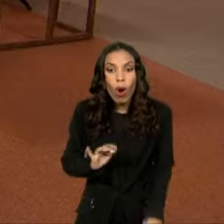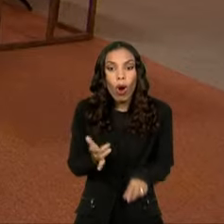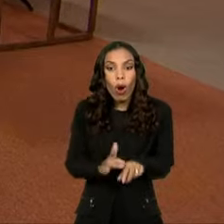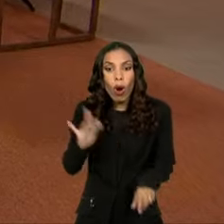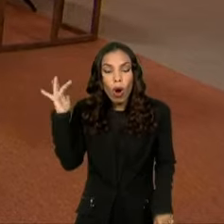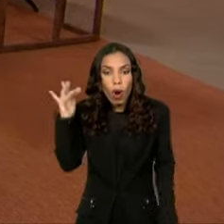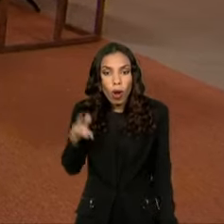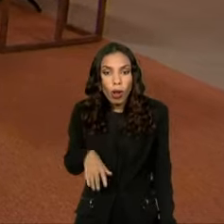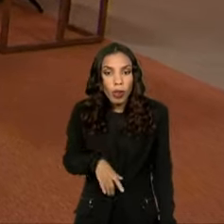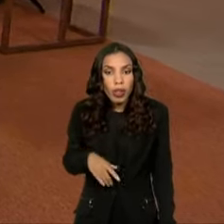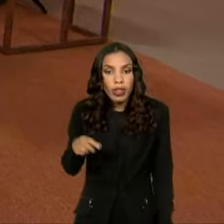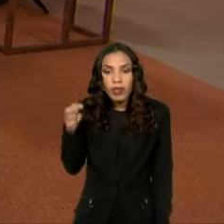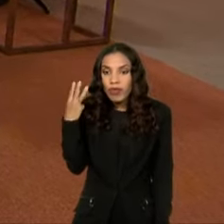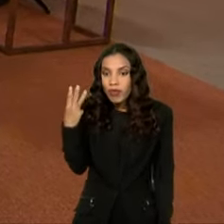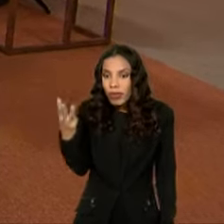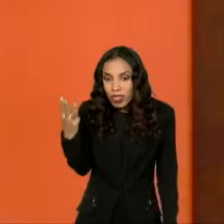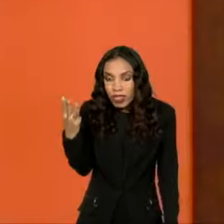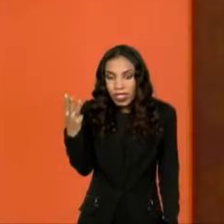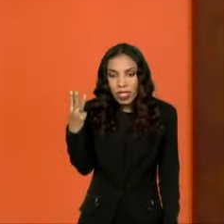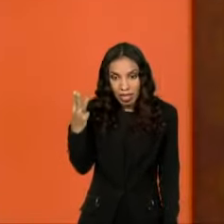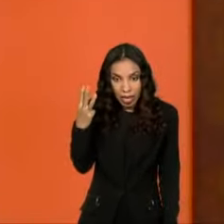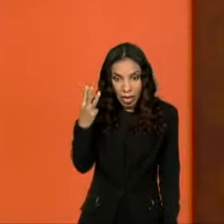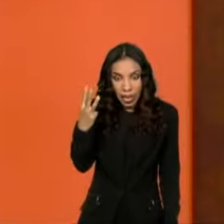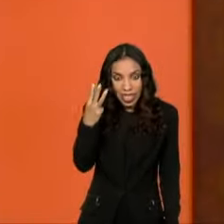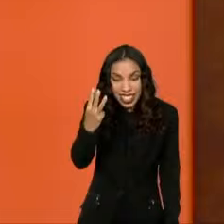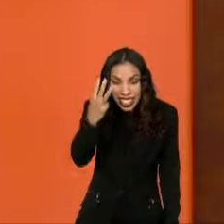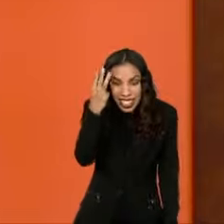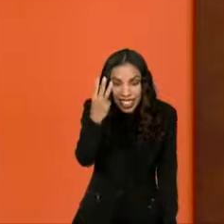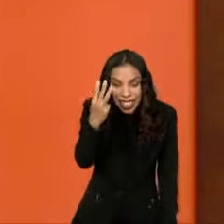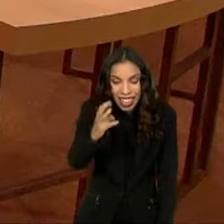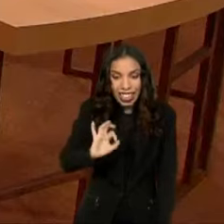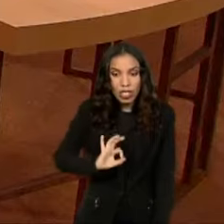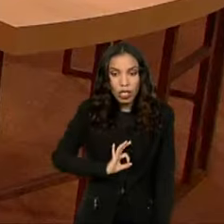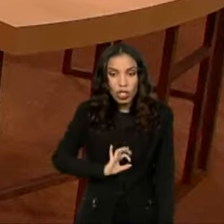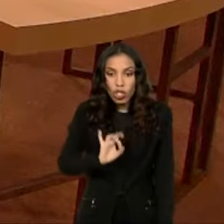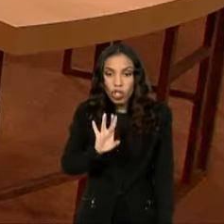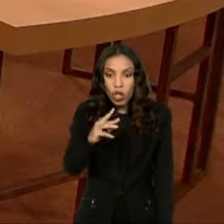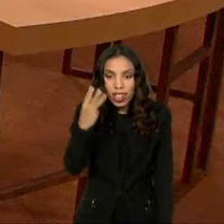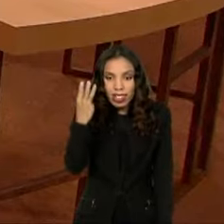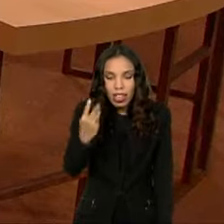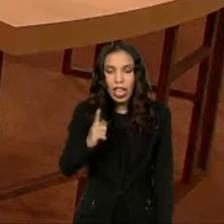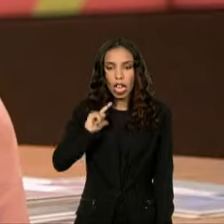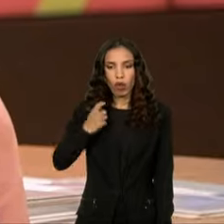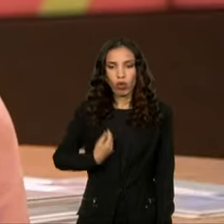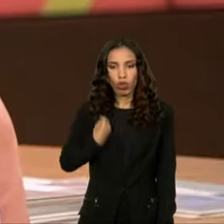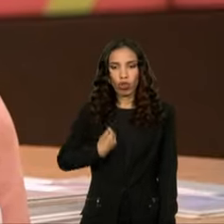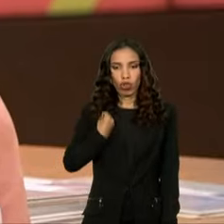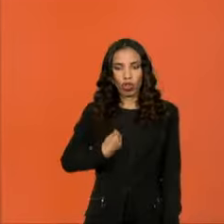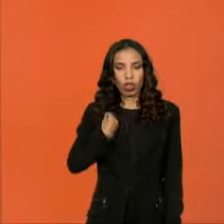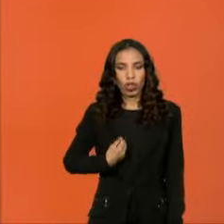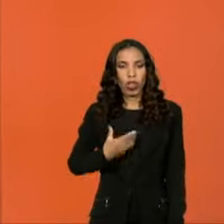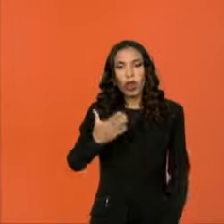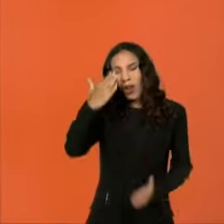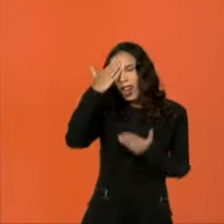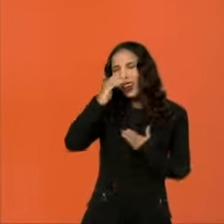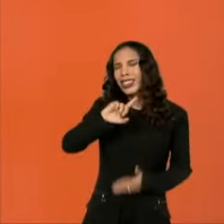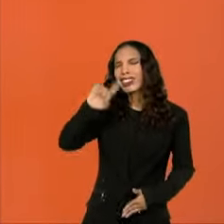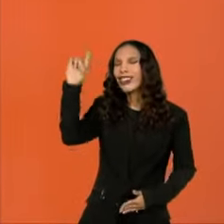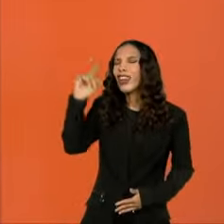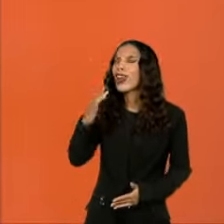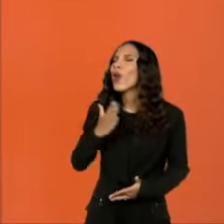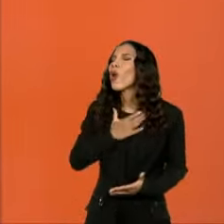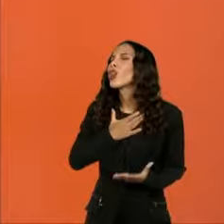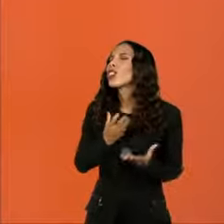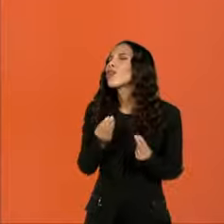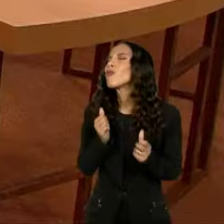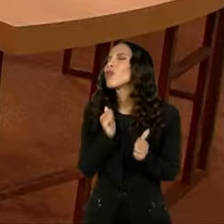te ajudou? Só tinha três medalhas o Brasil ganhou naquela Olimpíada. Três. As e eu estava nas três. Eu agradeci a Deus, falei, gente, eu sempre gostei tanto de